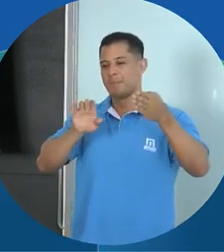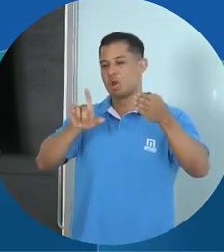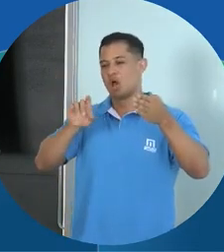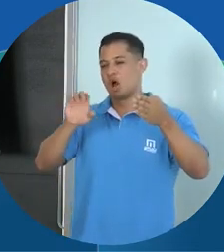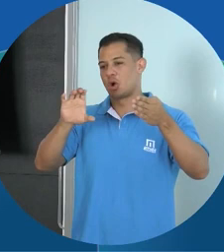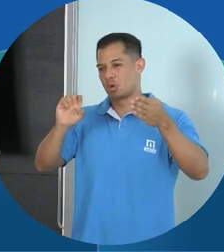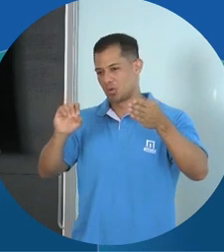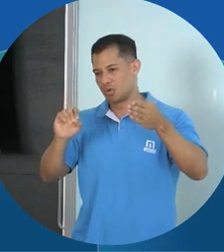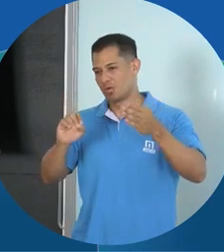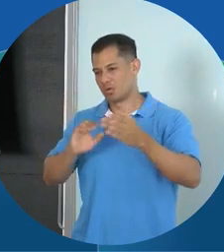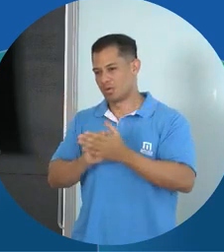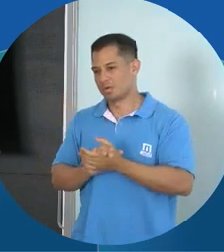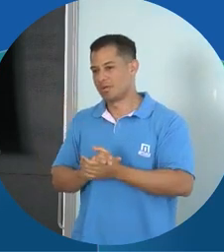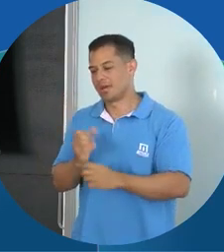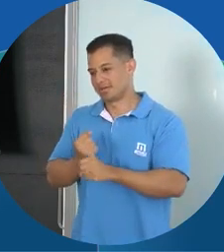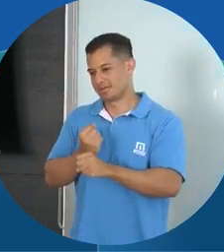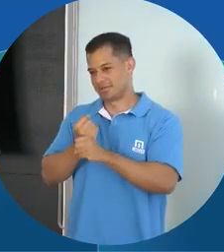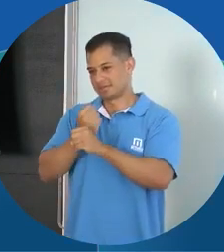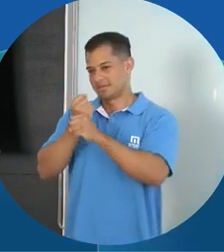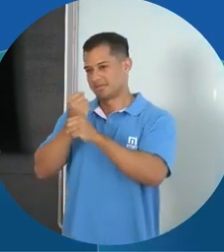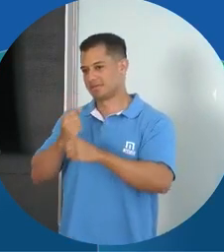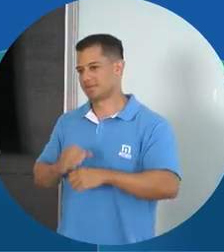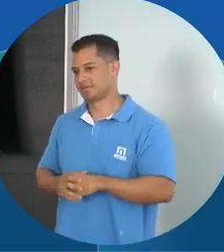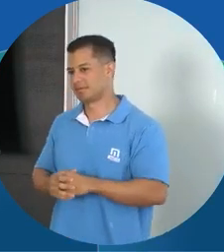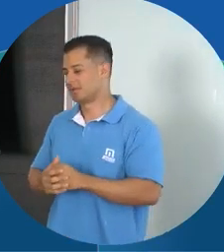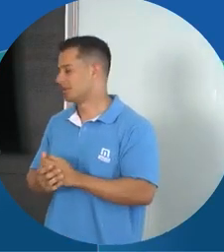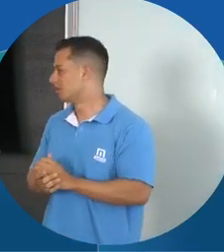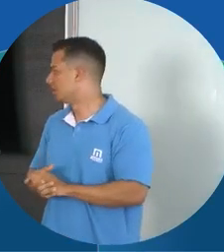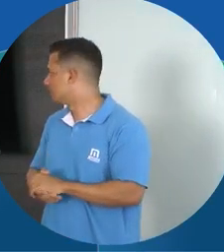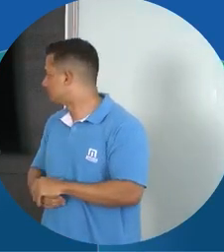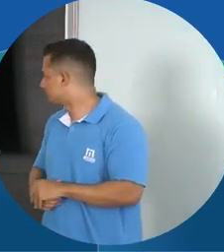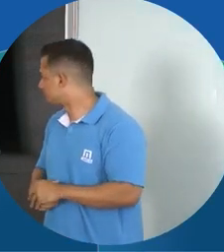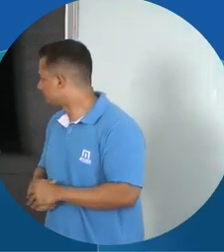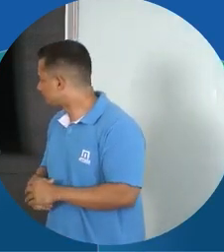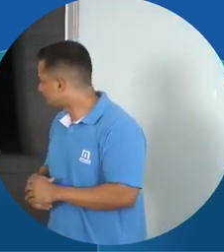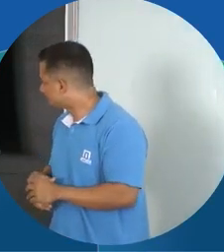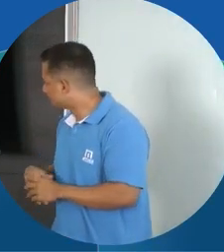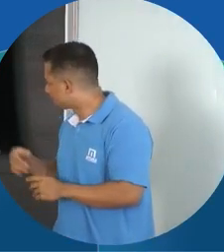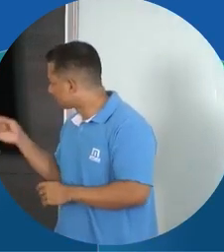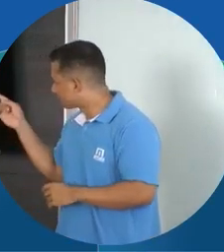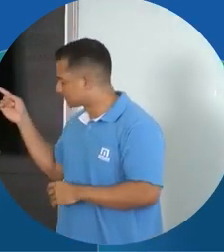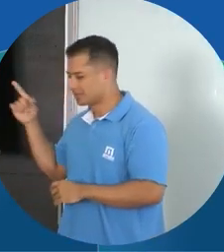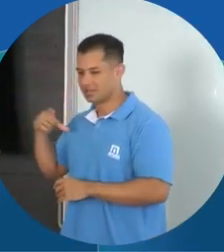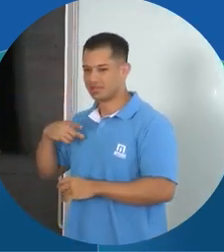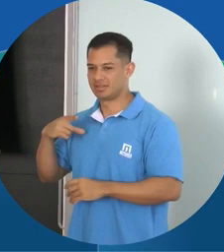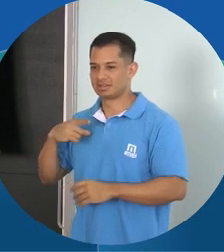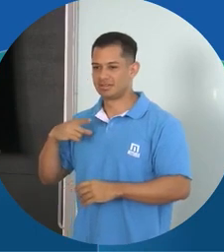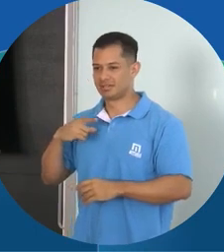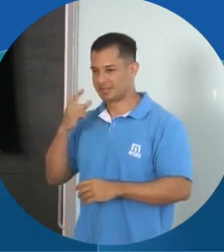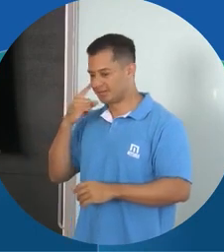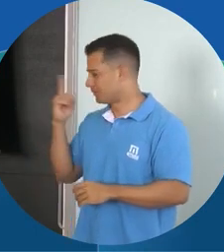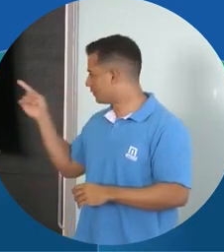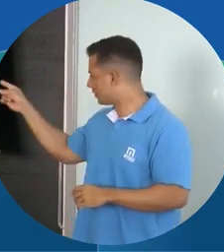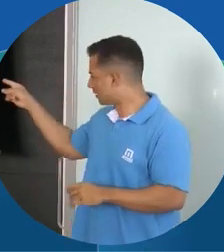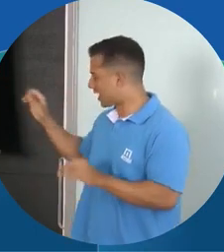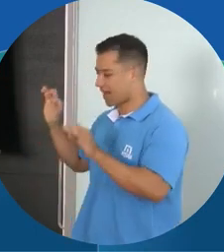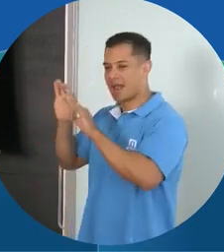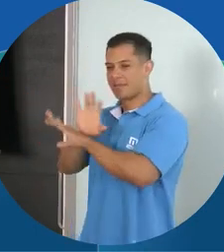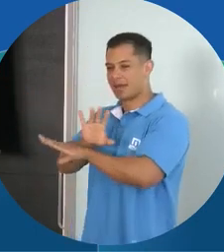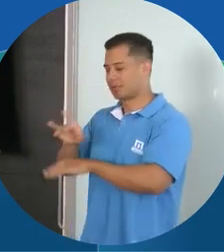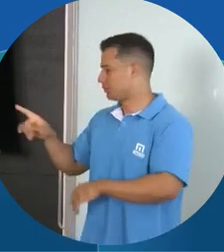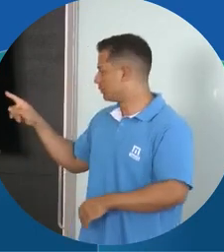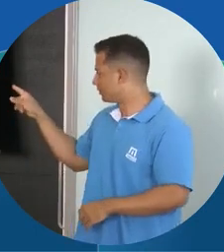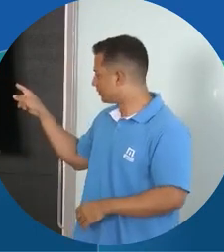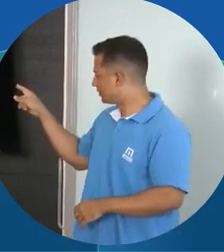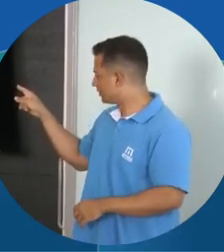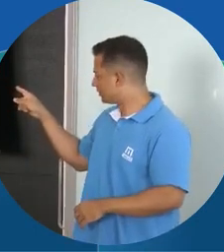a execução da obra. Aqui a gente tem uma vista lateral de parte do viaduto, como ele ficou acabado, então aqui embaixo a gente